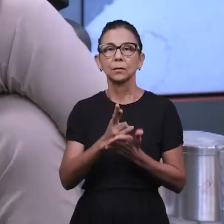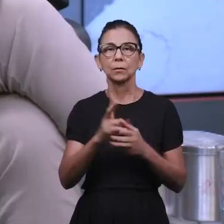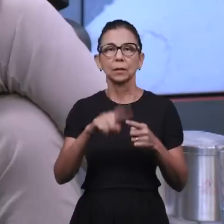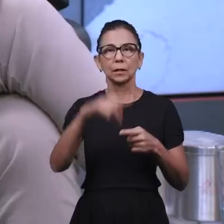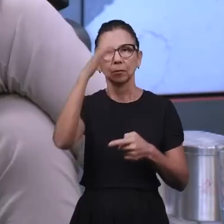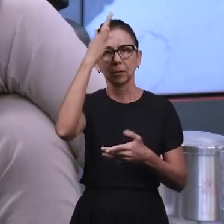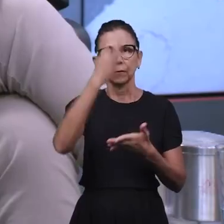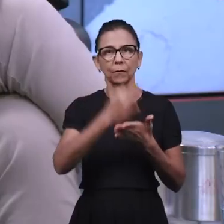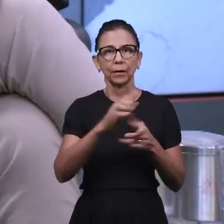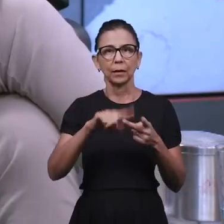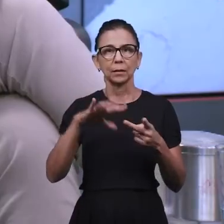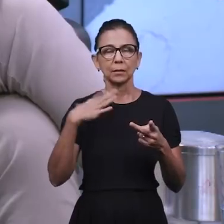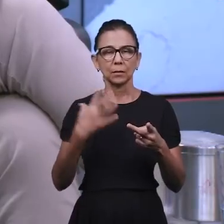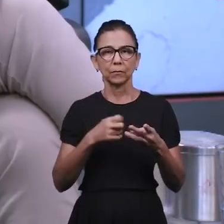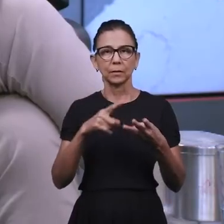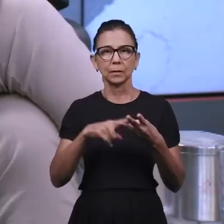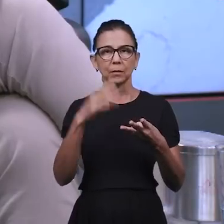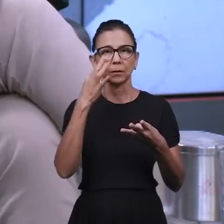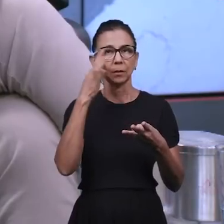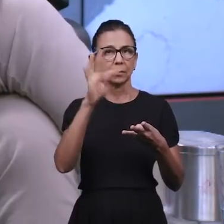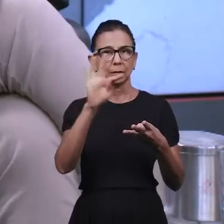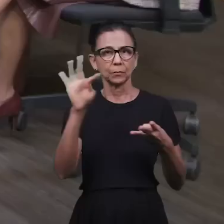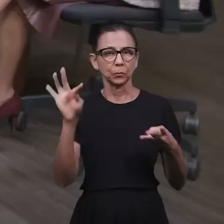elementos, convém. Se não, não.